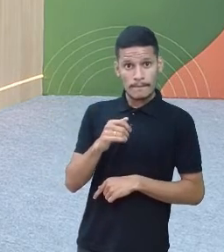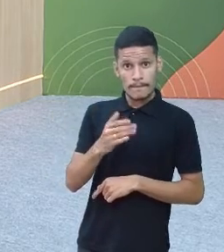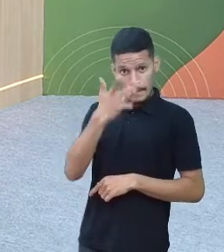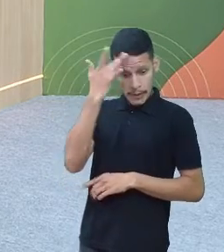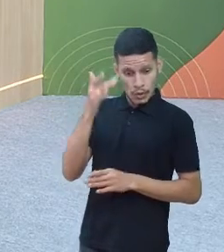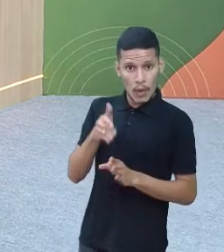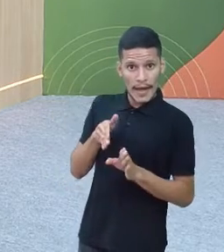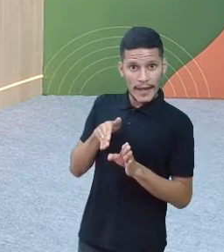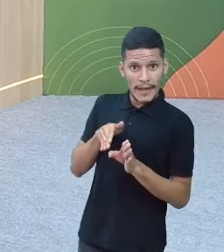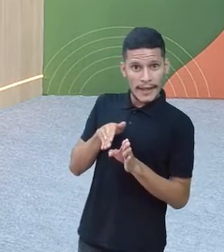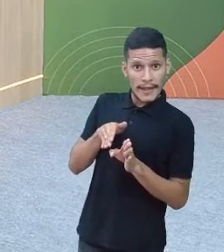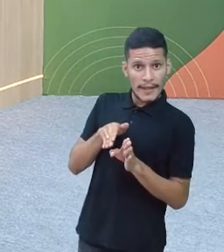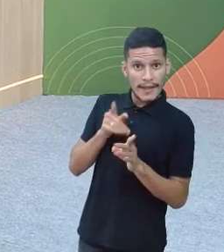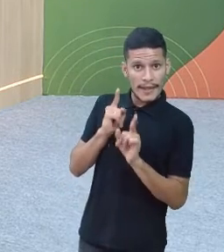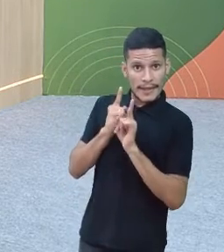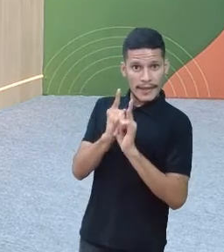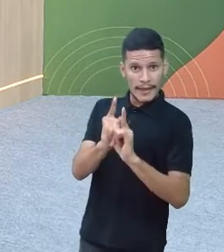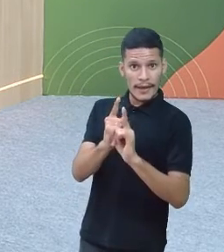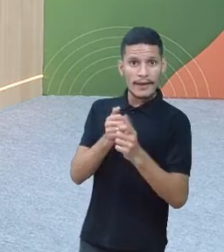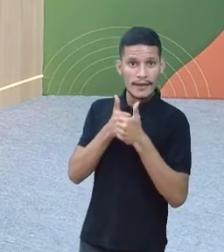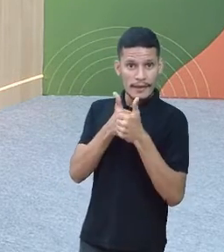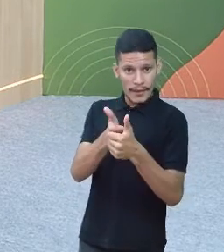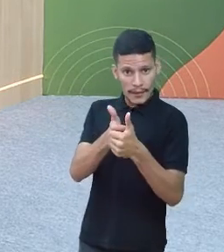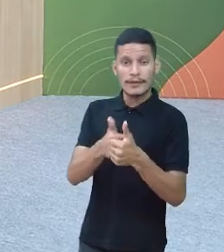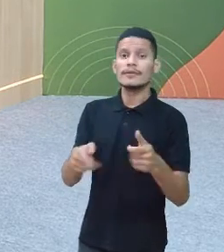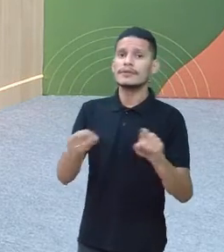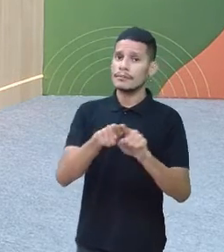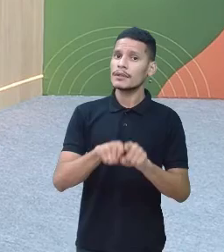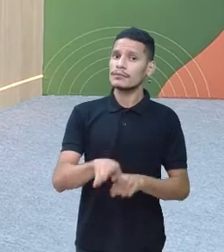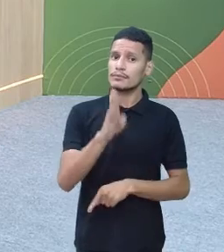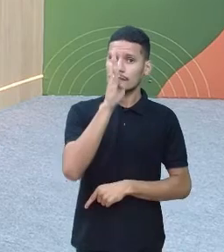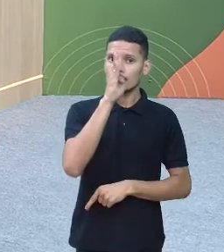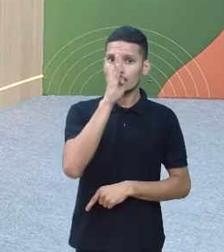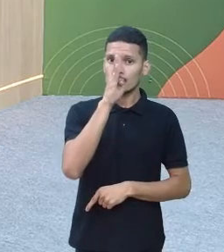que a gente vai ver mais na frente, e também a importância do silêncio.